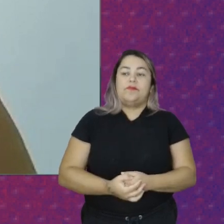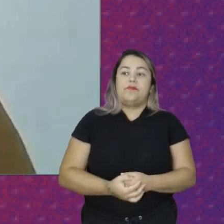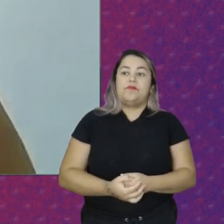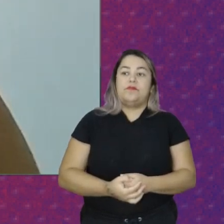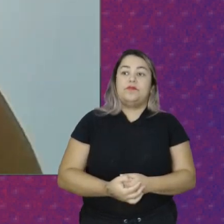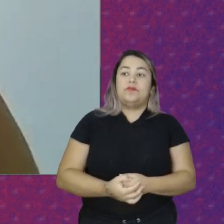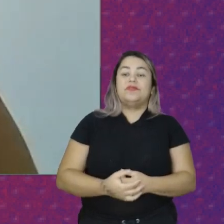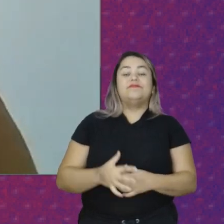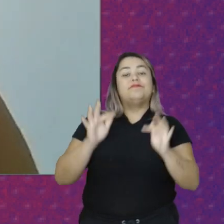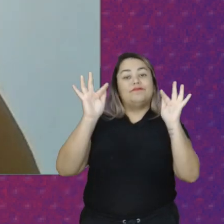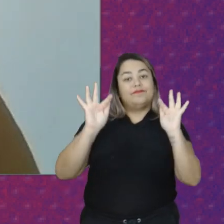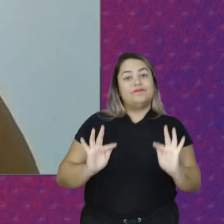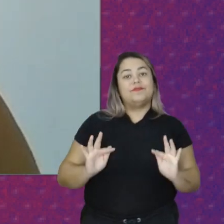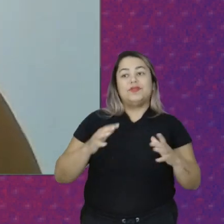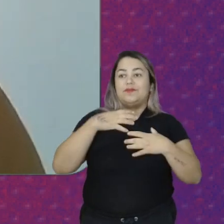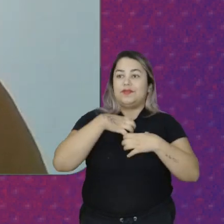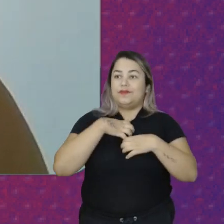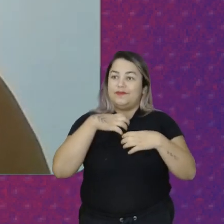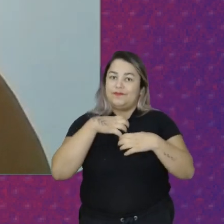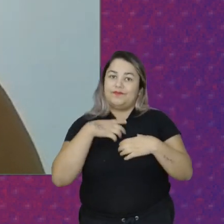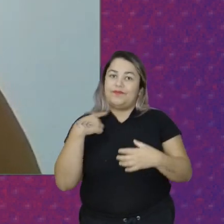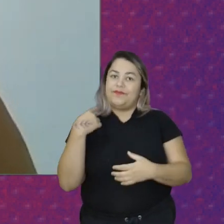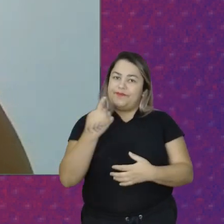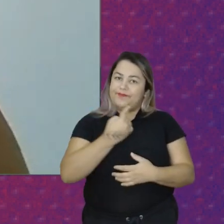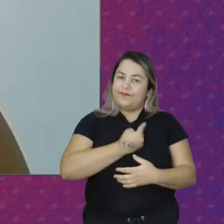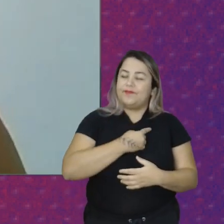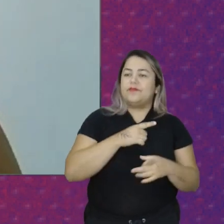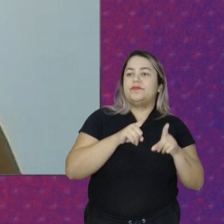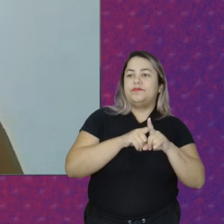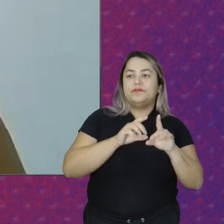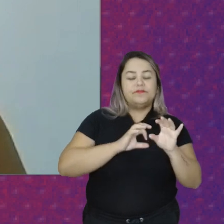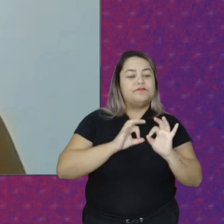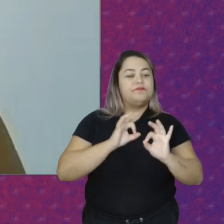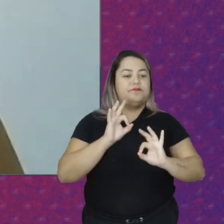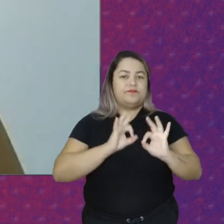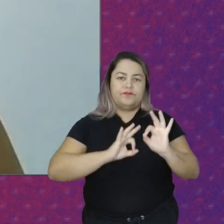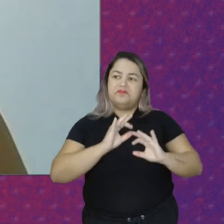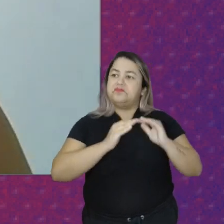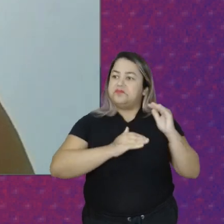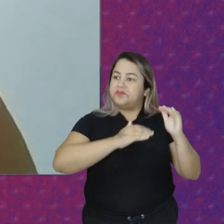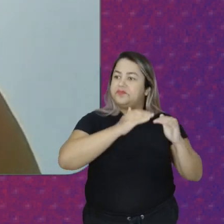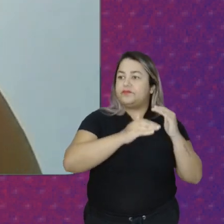e feliz à medida que a gente vai se constituindo, né, como protagonistas.